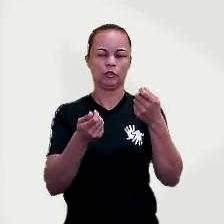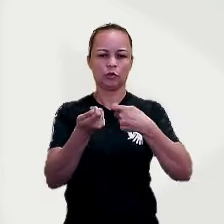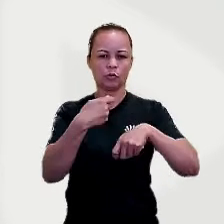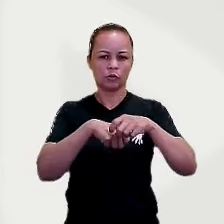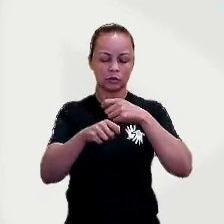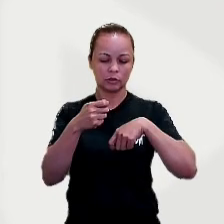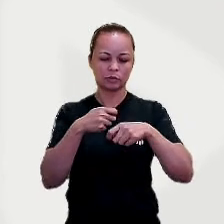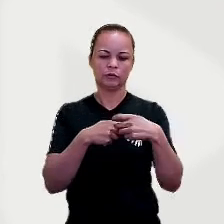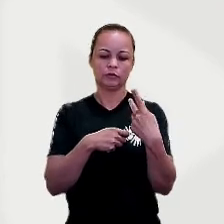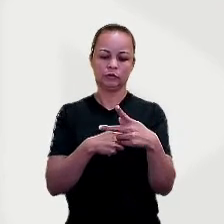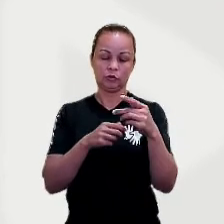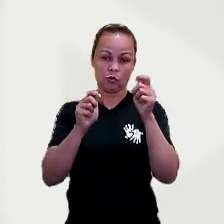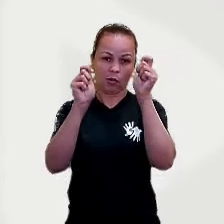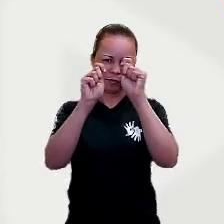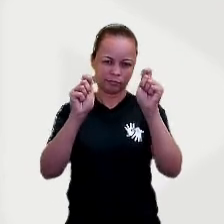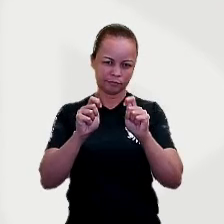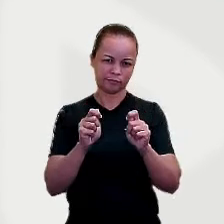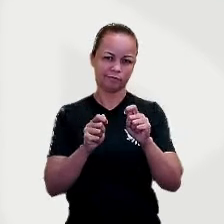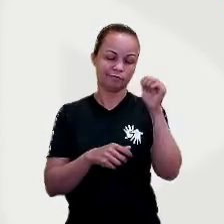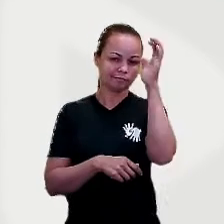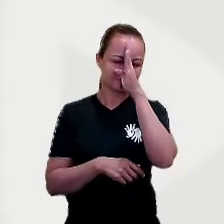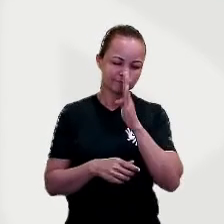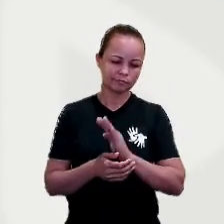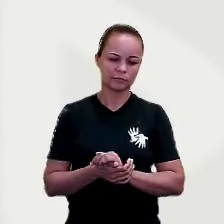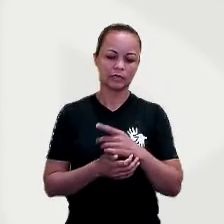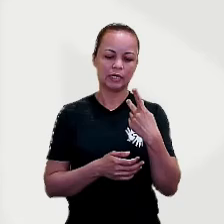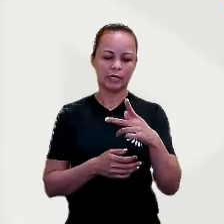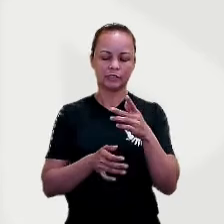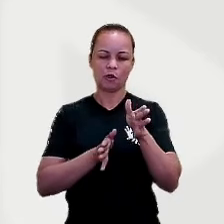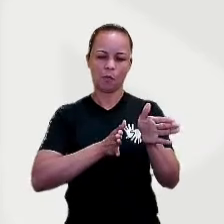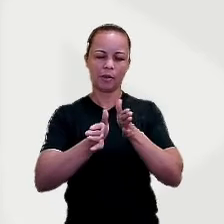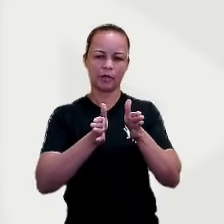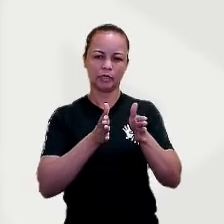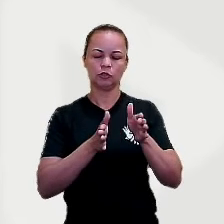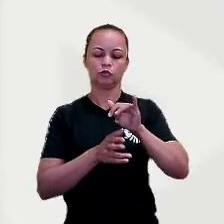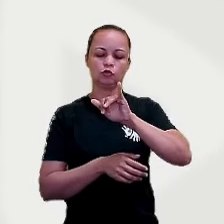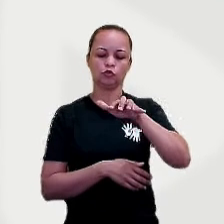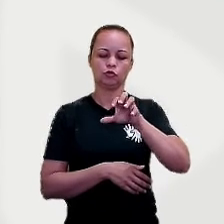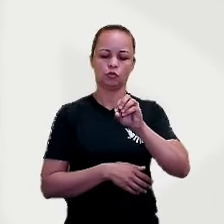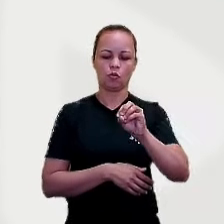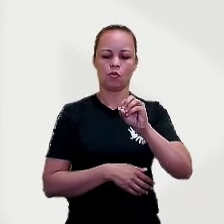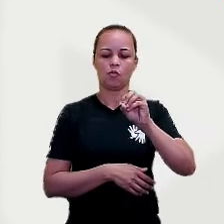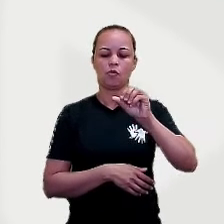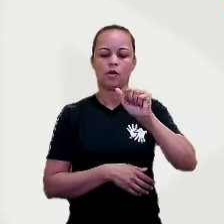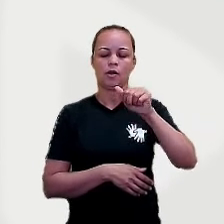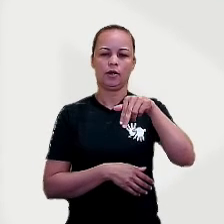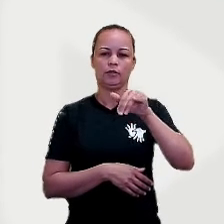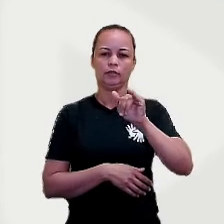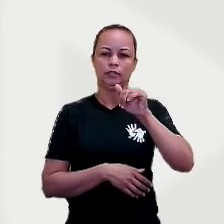e artístico do Brasil. Esse período ficou conhecido como período joanino, que era quando